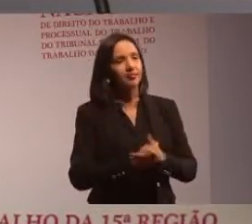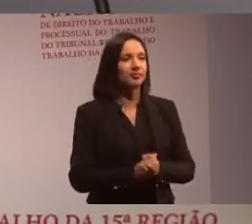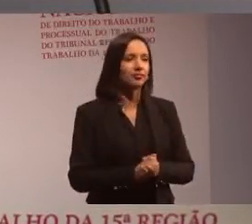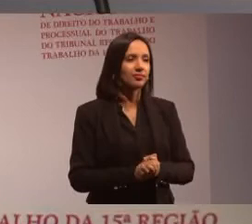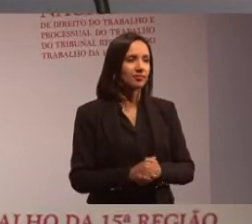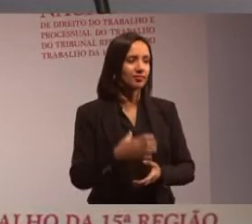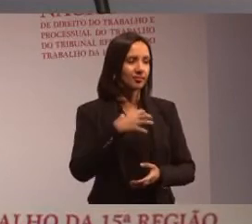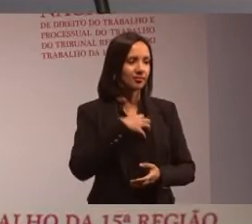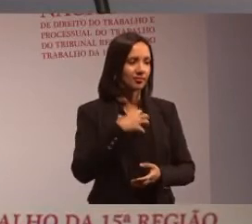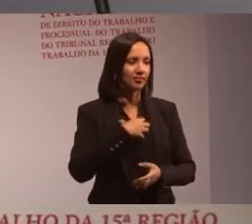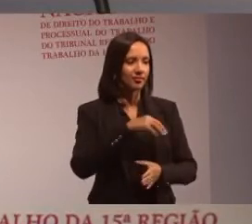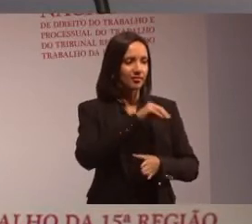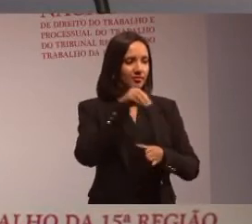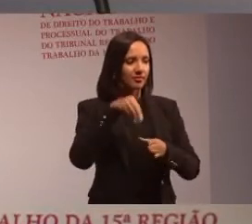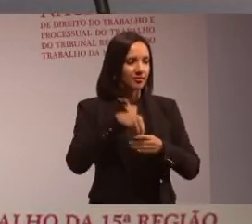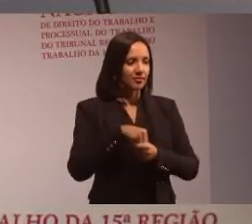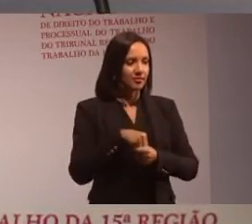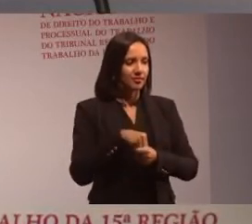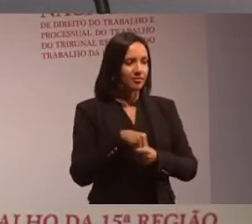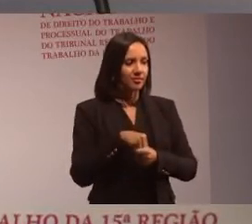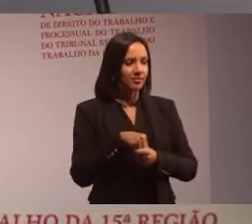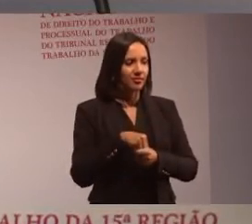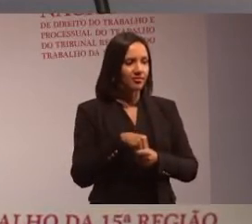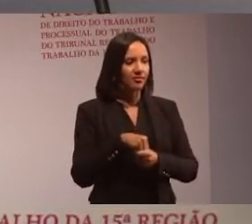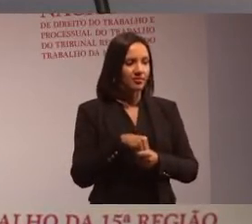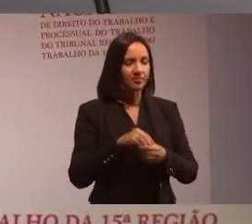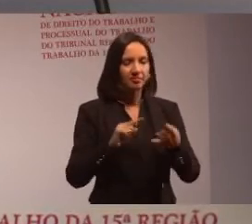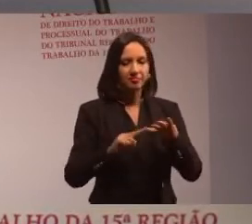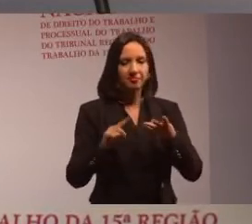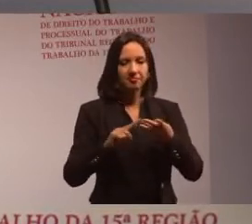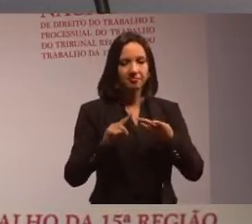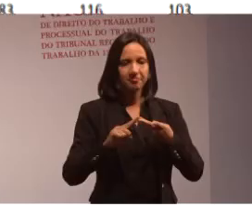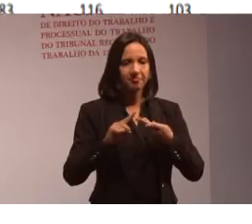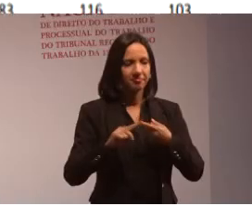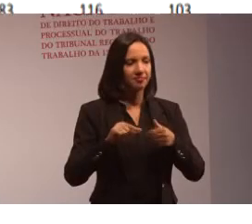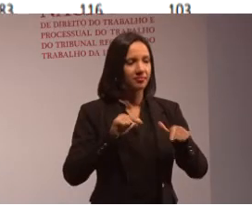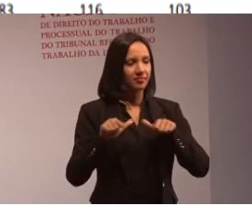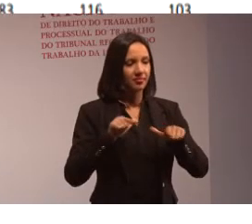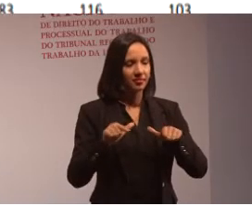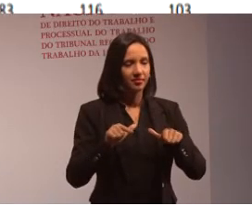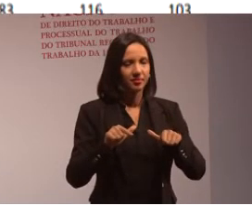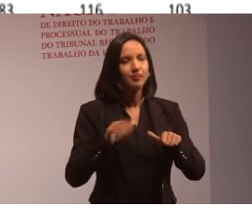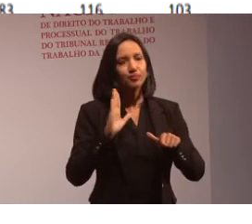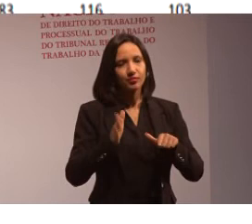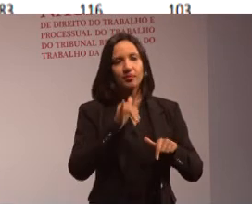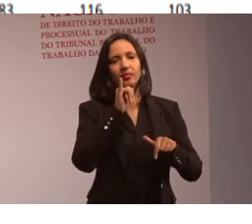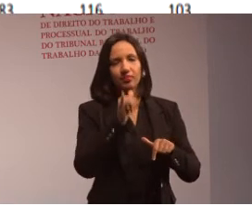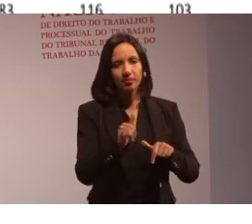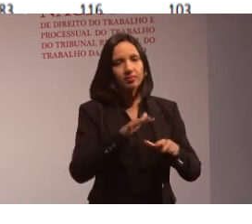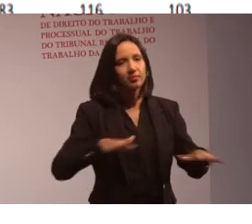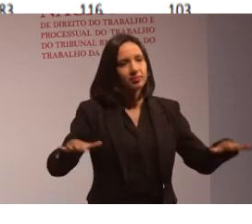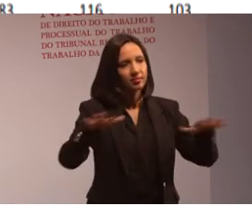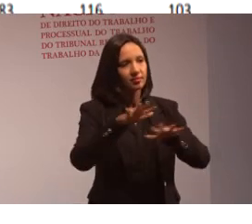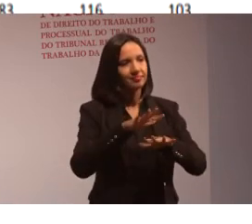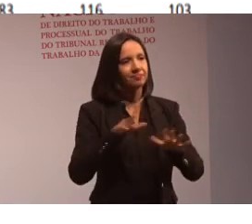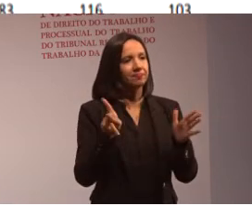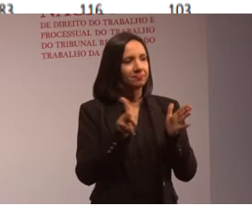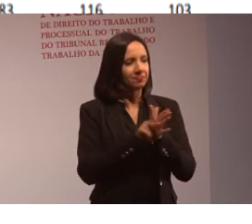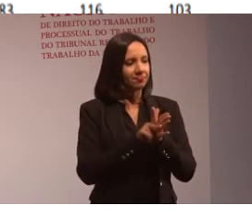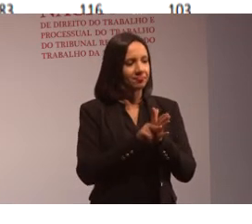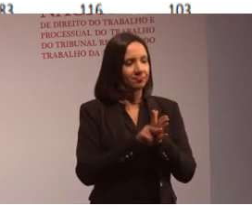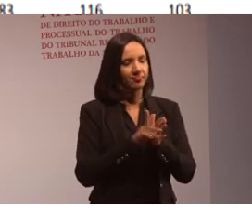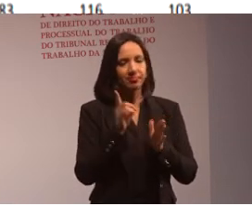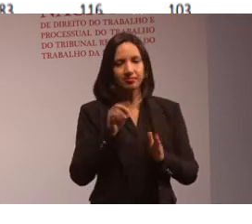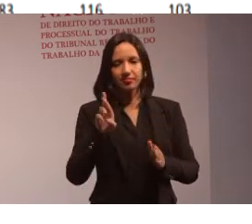assim, dentro do dilema Tostines, a gente tem alguns números para olhar. Como já foi dito pela própria